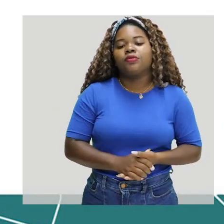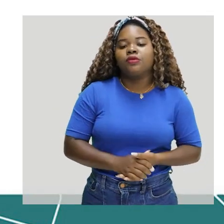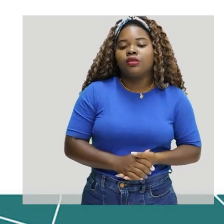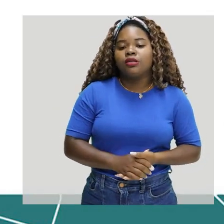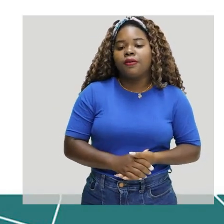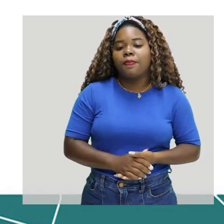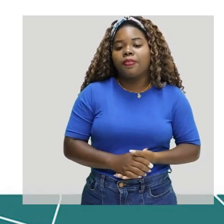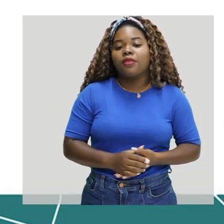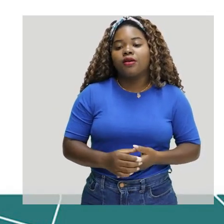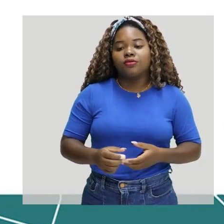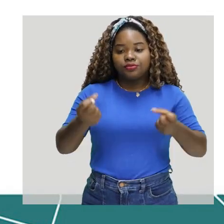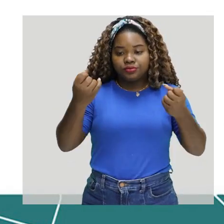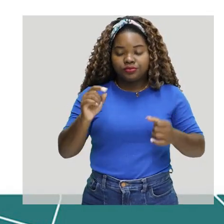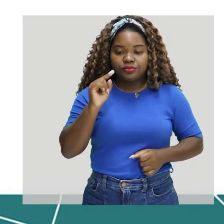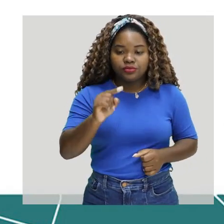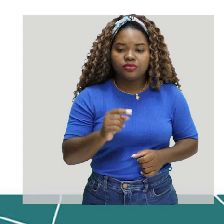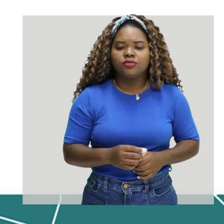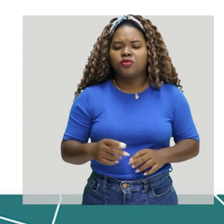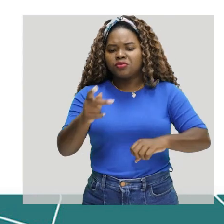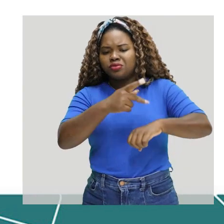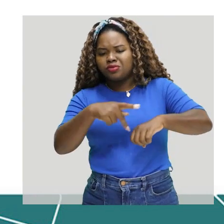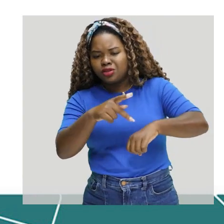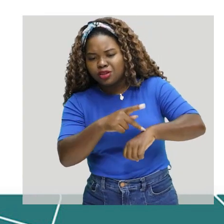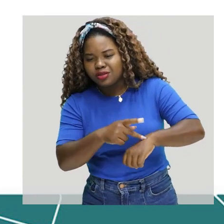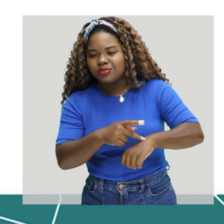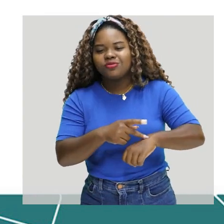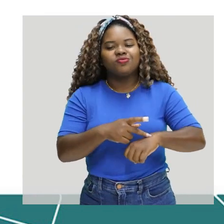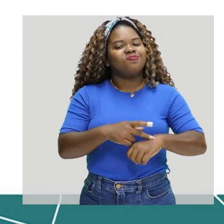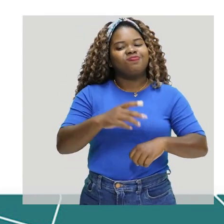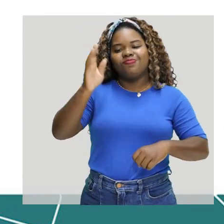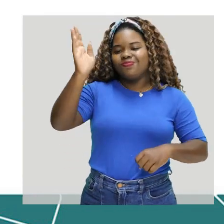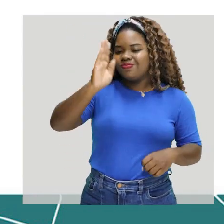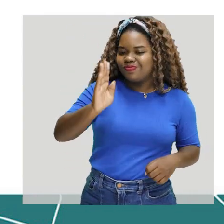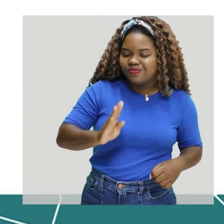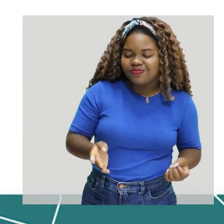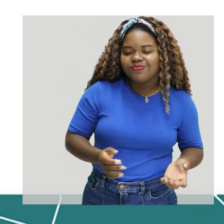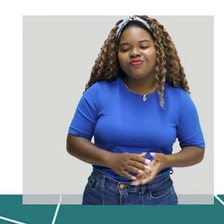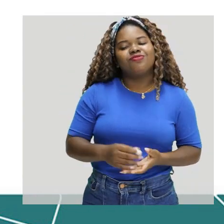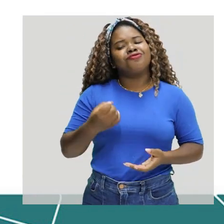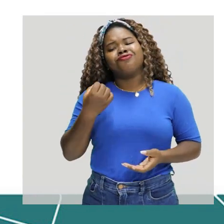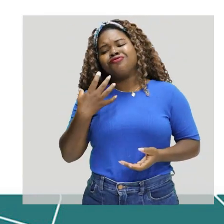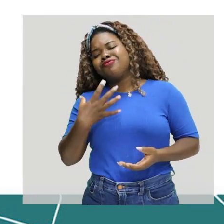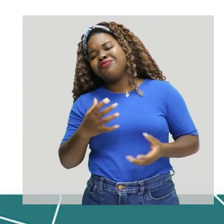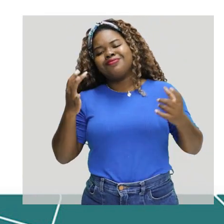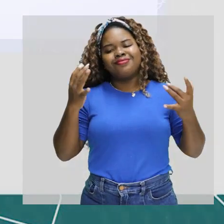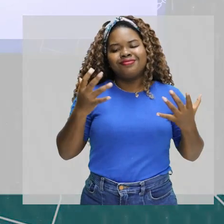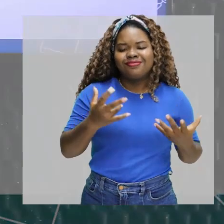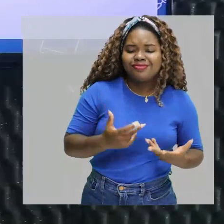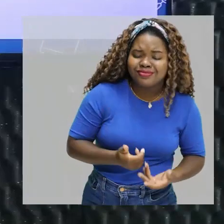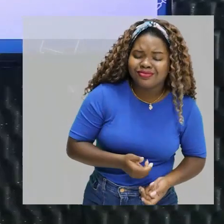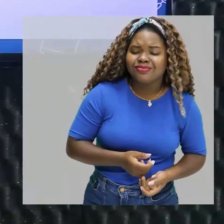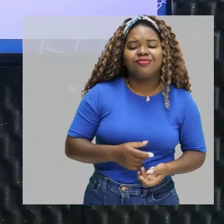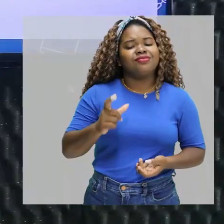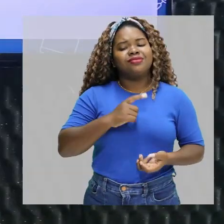deixar claro que como nosso país é riquíssimo né Graças a Deus nós temos aí uma grande diversidade de